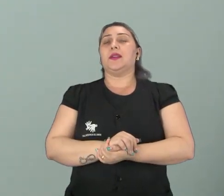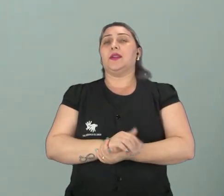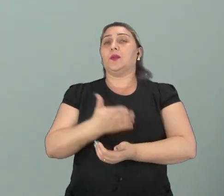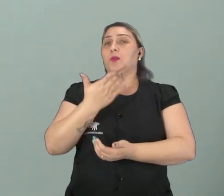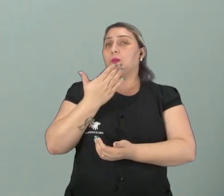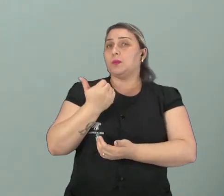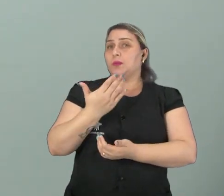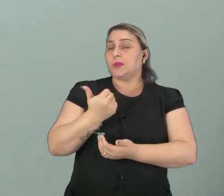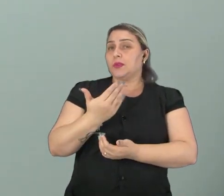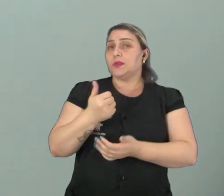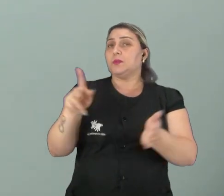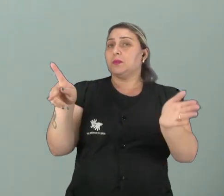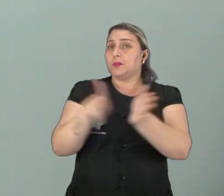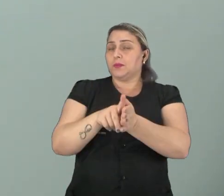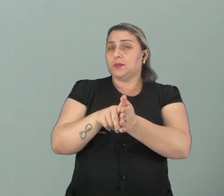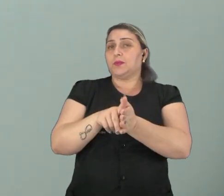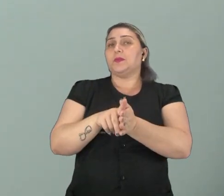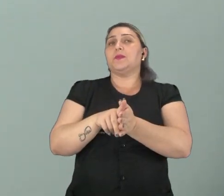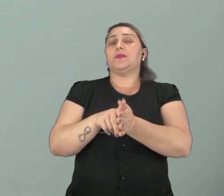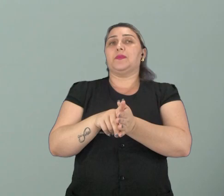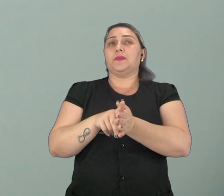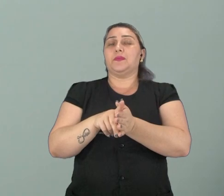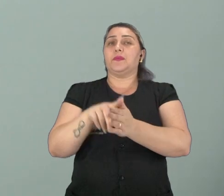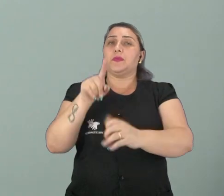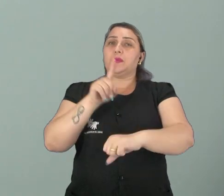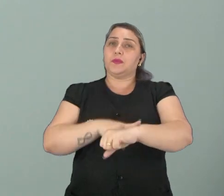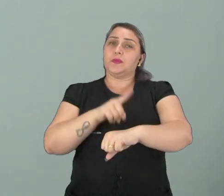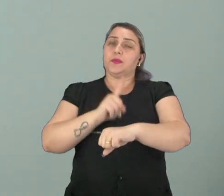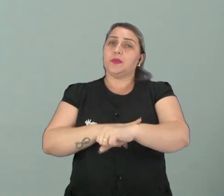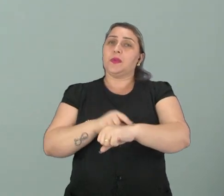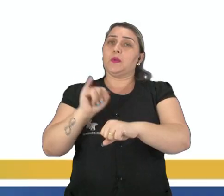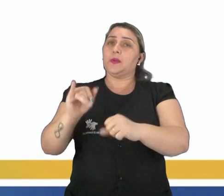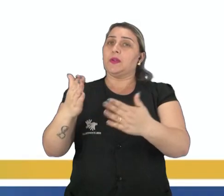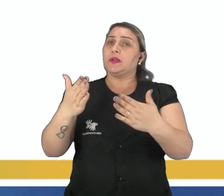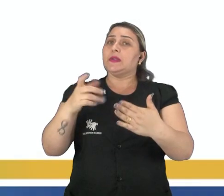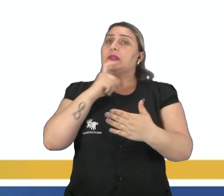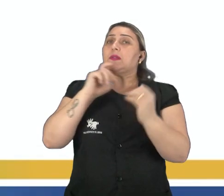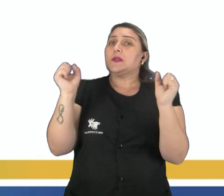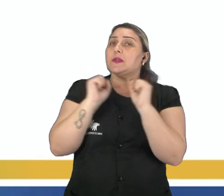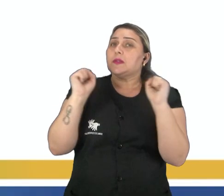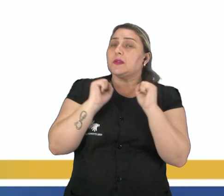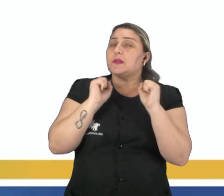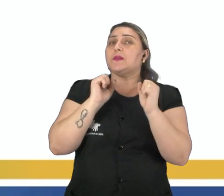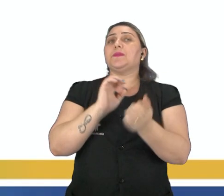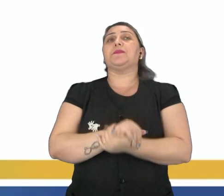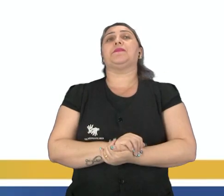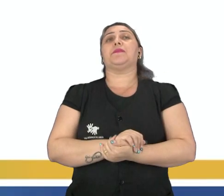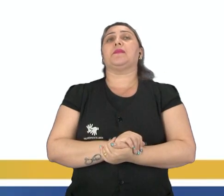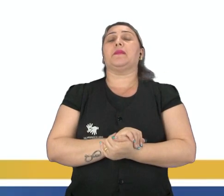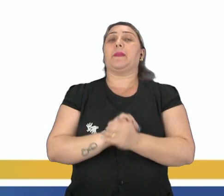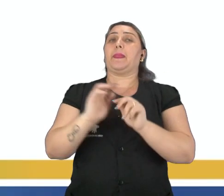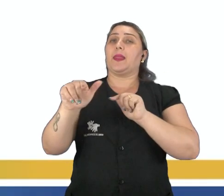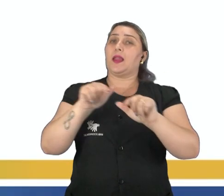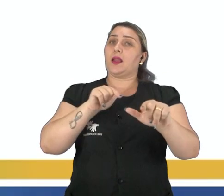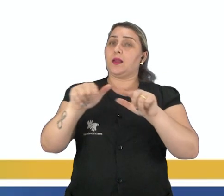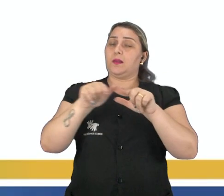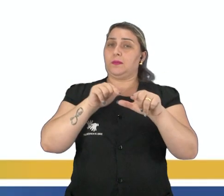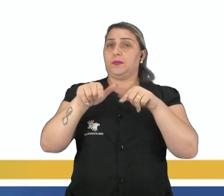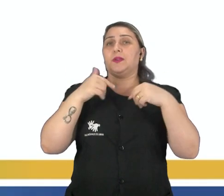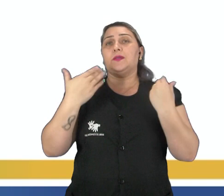seria o próprio alimento, né? Quando ele está ali no período de inverno rigoroso, o que ele vai fazer? Suas atividades